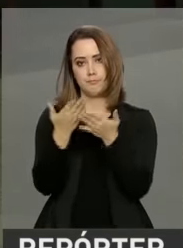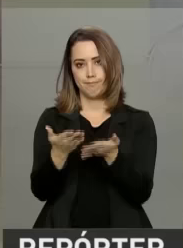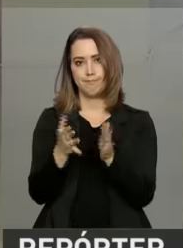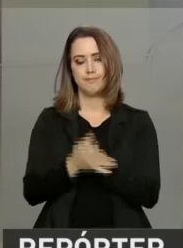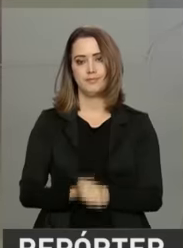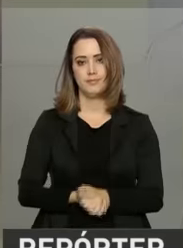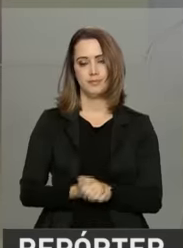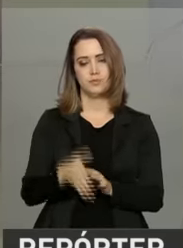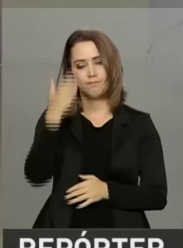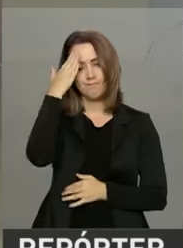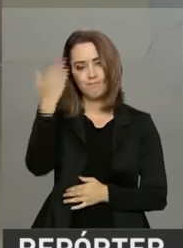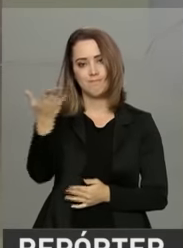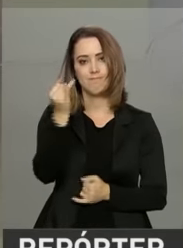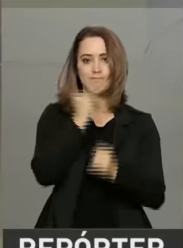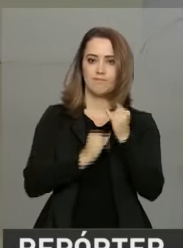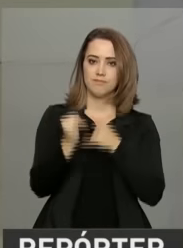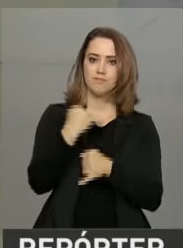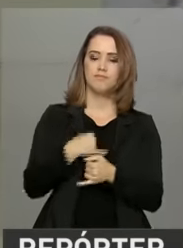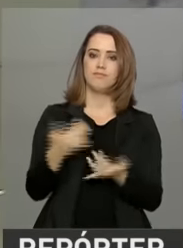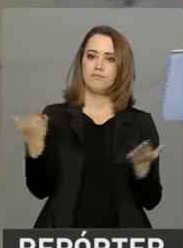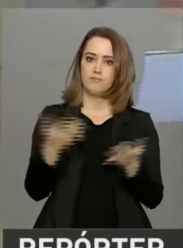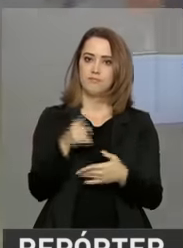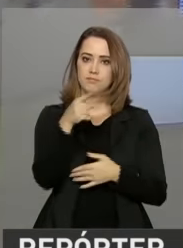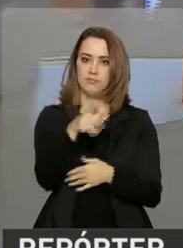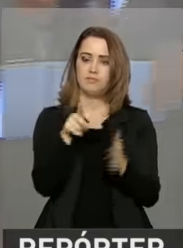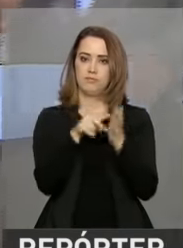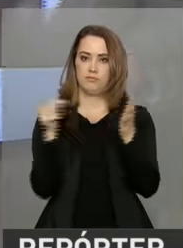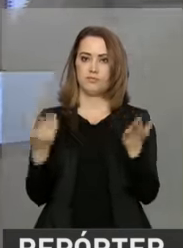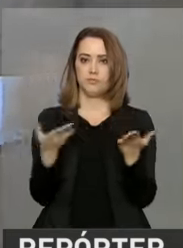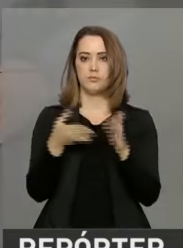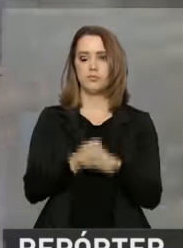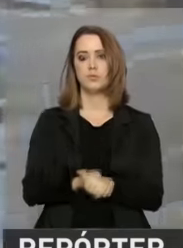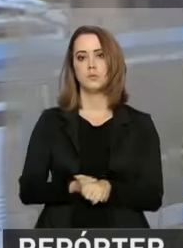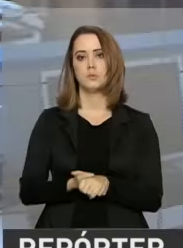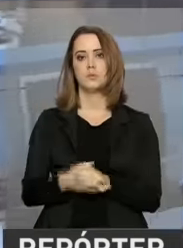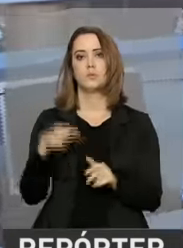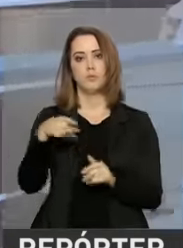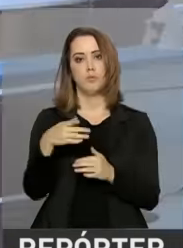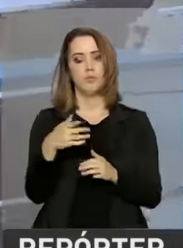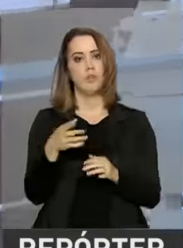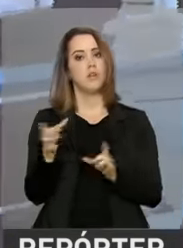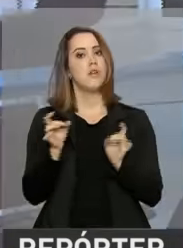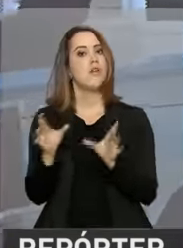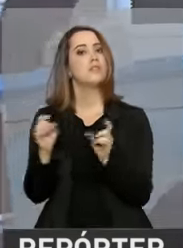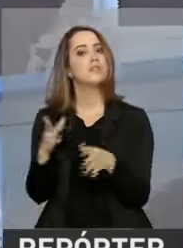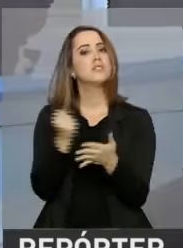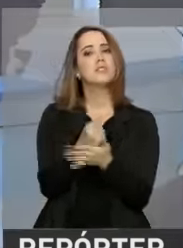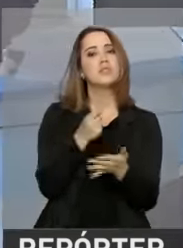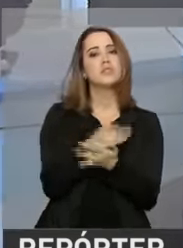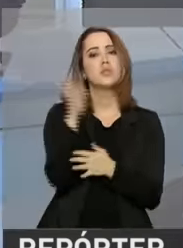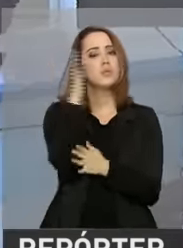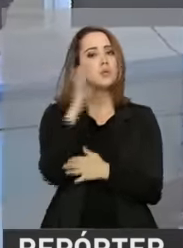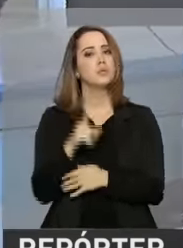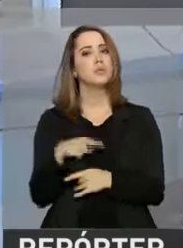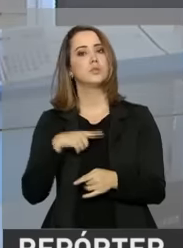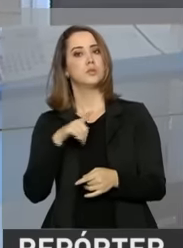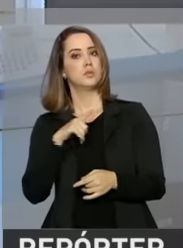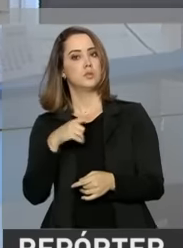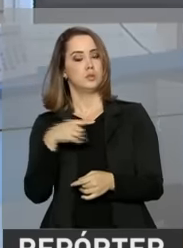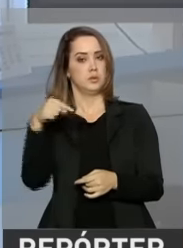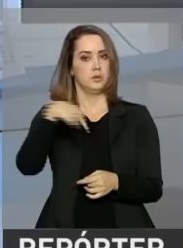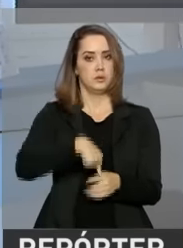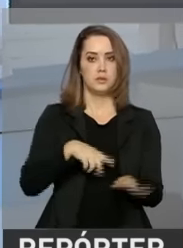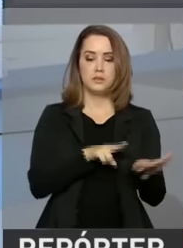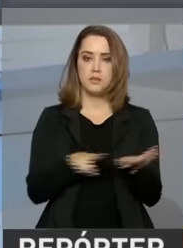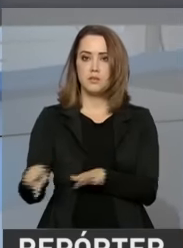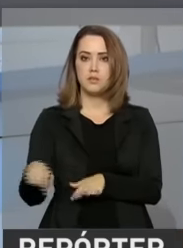Jaime Paulo Obrigado pelas informações ao vivo do Palácio do Planalto e a balança comercial brasileira registrou na quarta semana de Junho